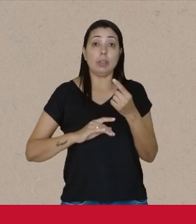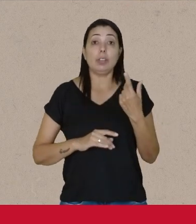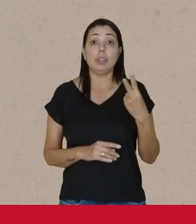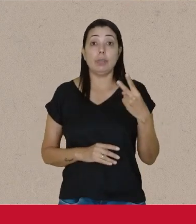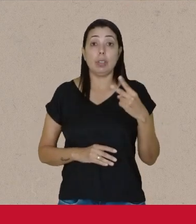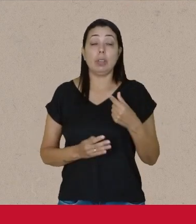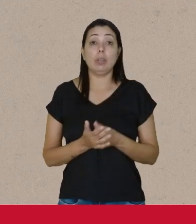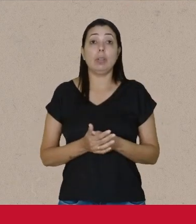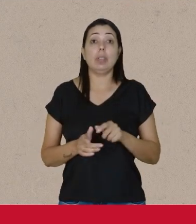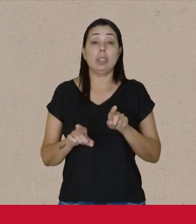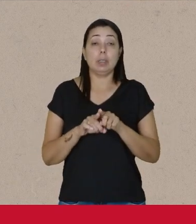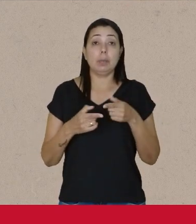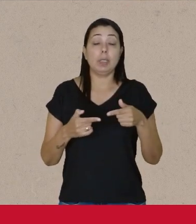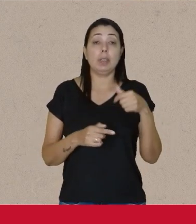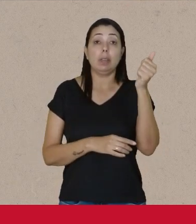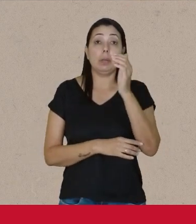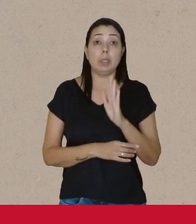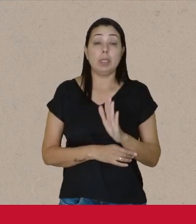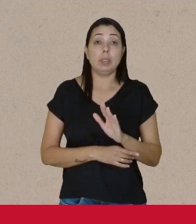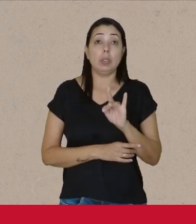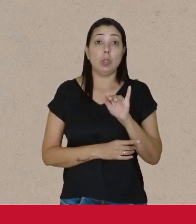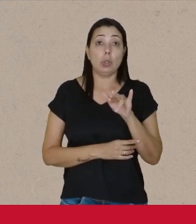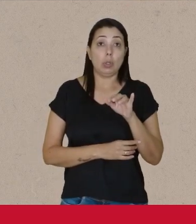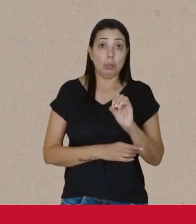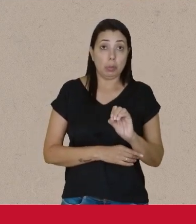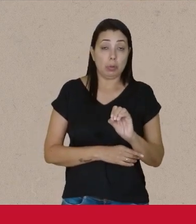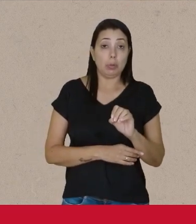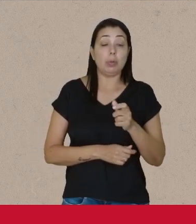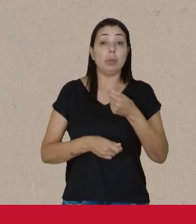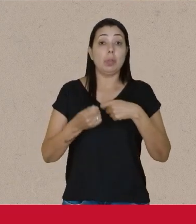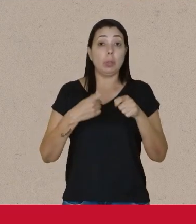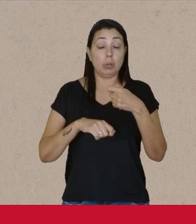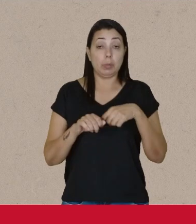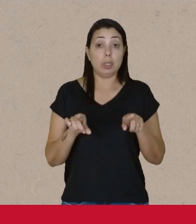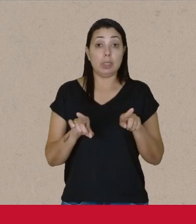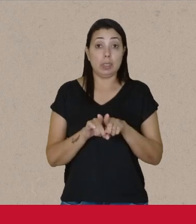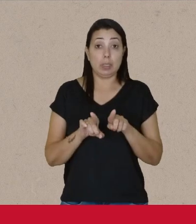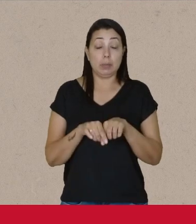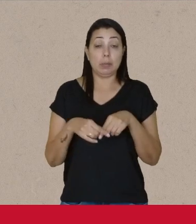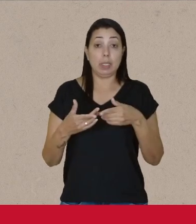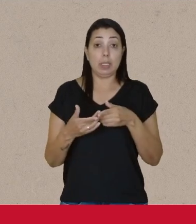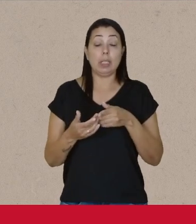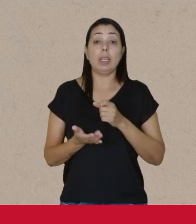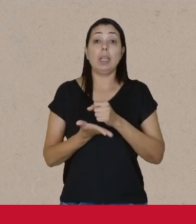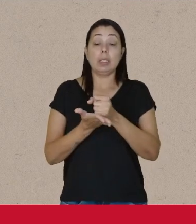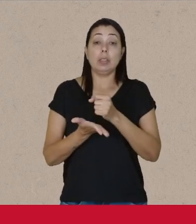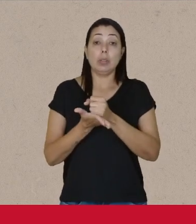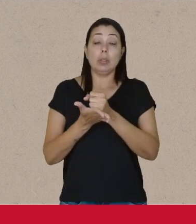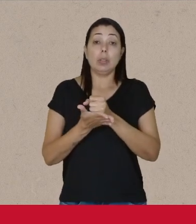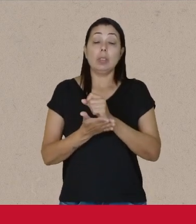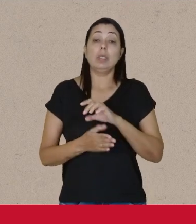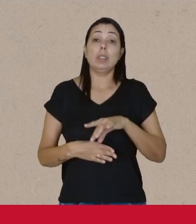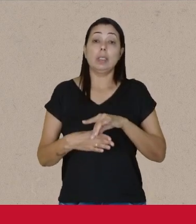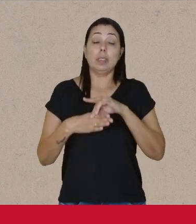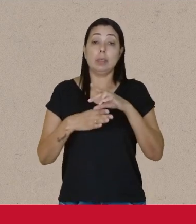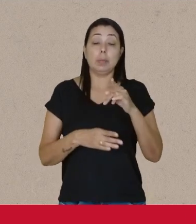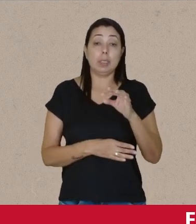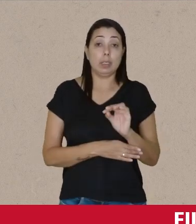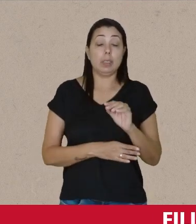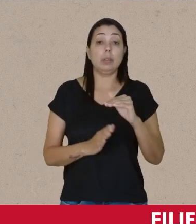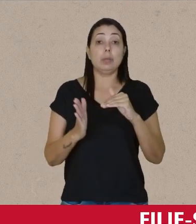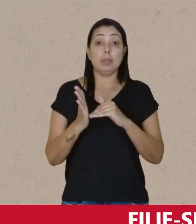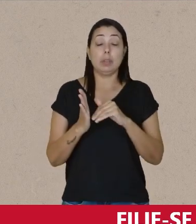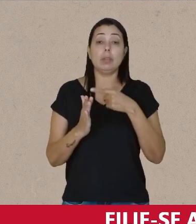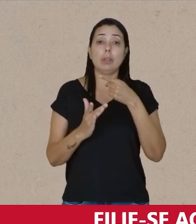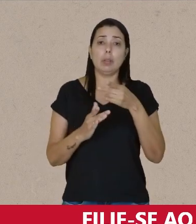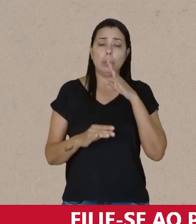e a carestia no Brasil. Bruno Moretti, além de economista, é também assessor da liderança do PT no Senado. Ele falou